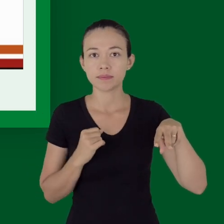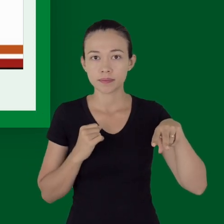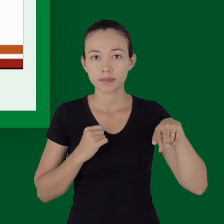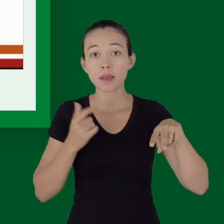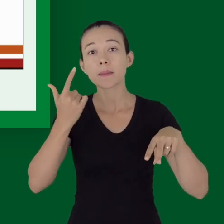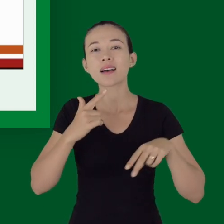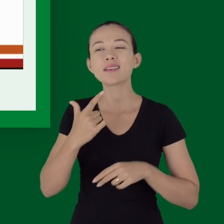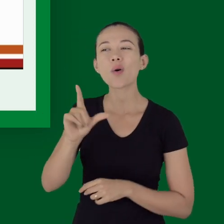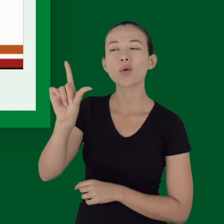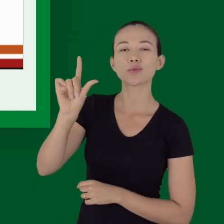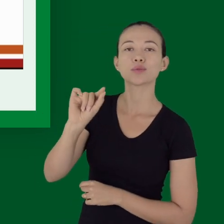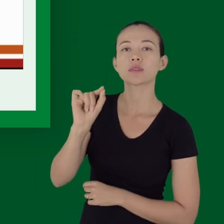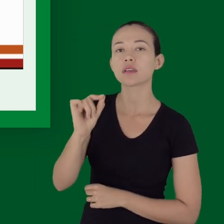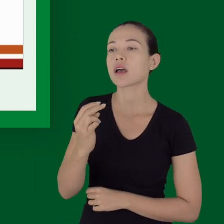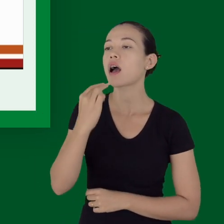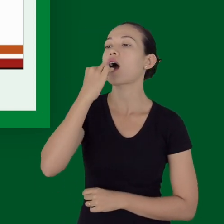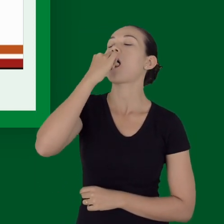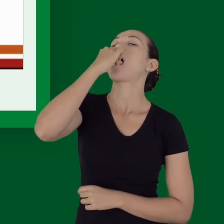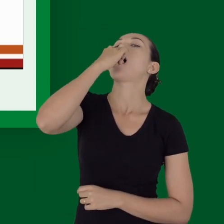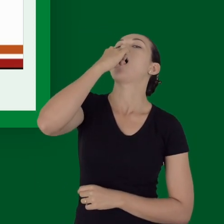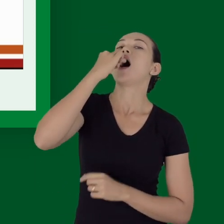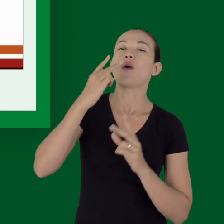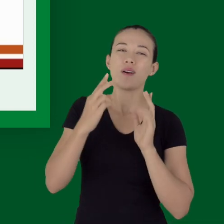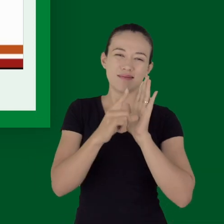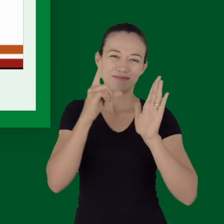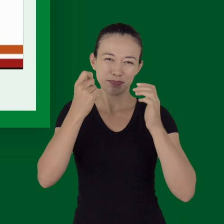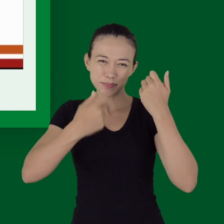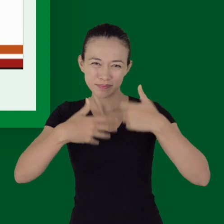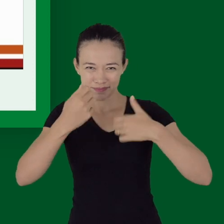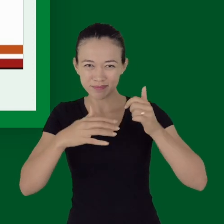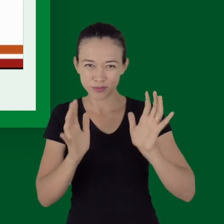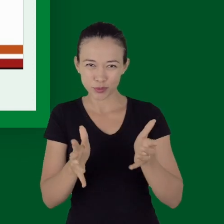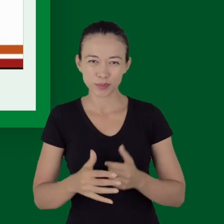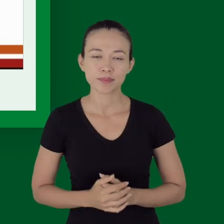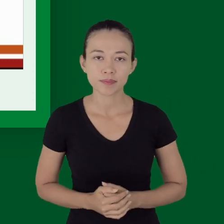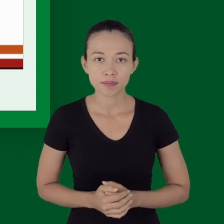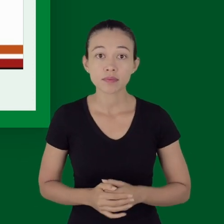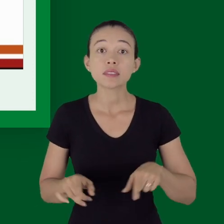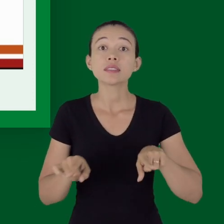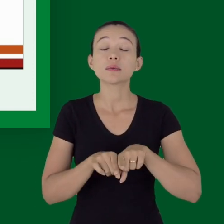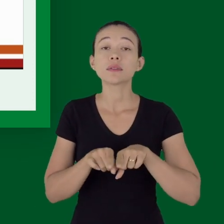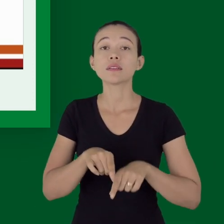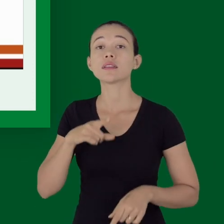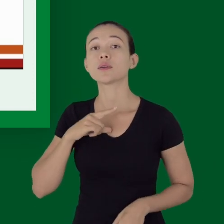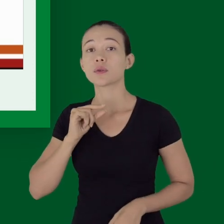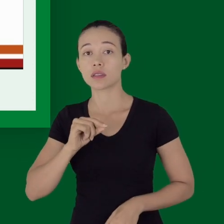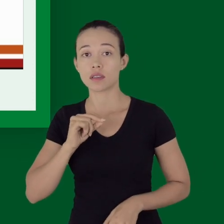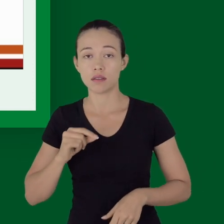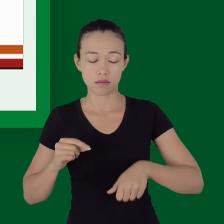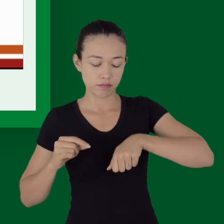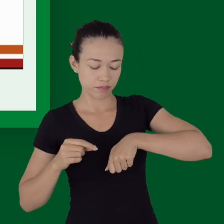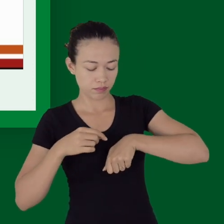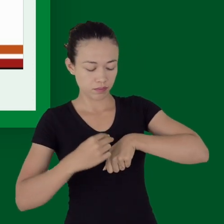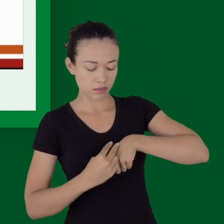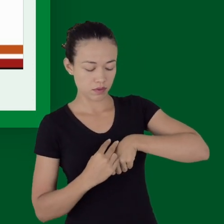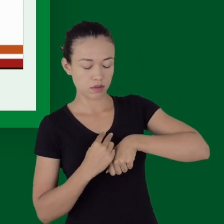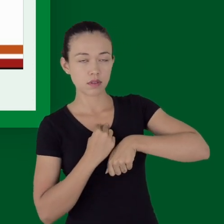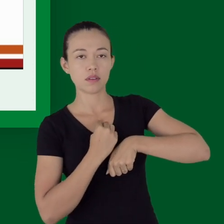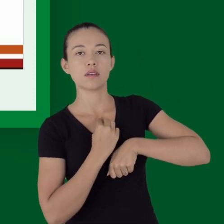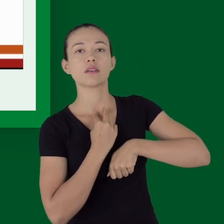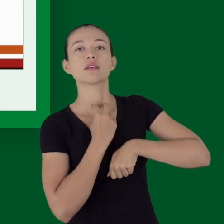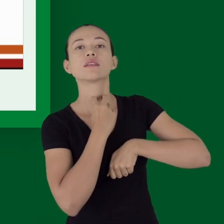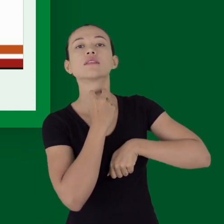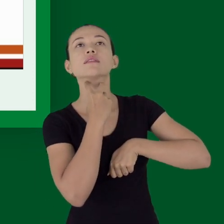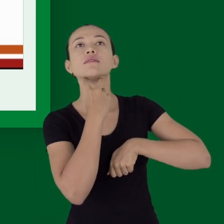e um acesso, uma via provisória, é a via endotraqueal, inclusive eu comentei com vocês já. A via central, nos casos de